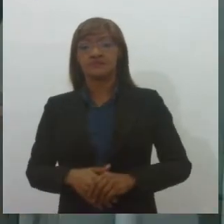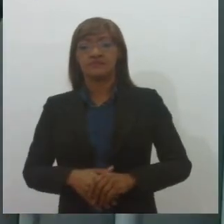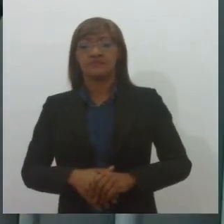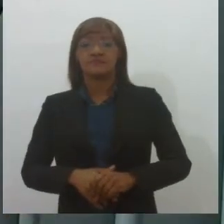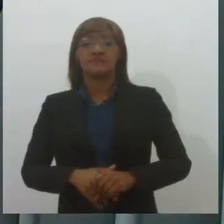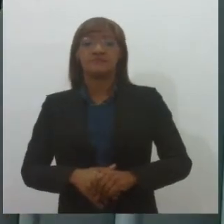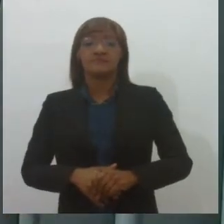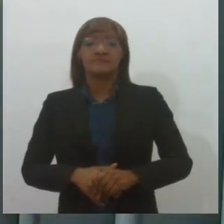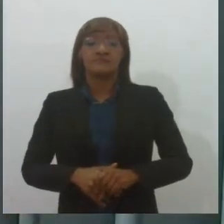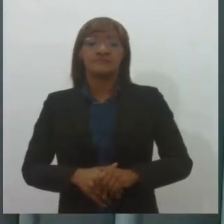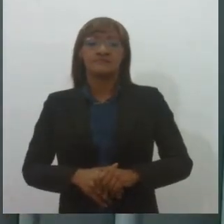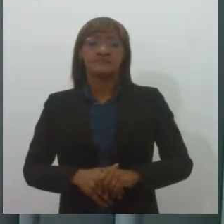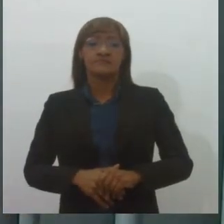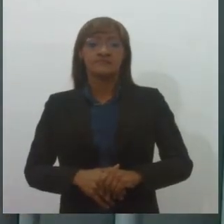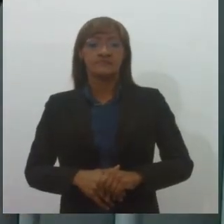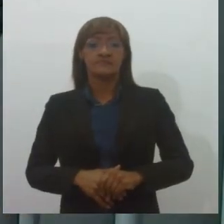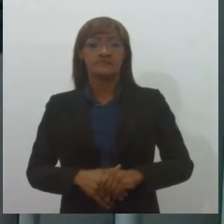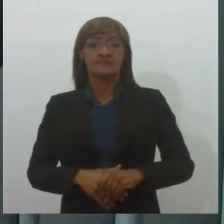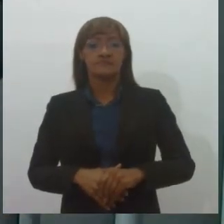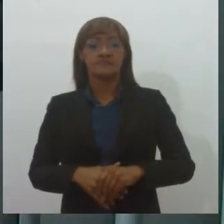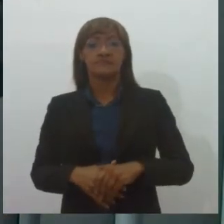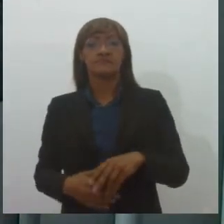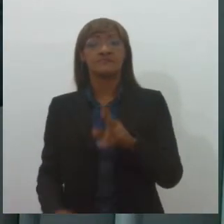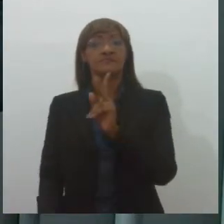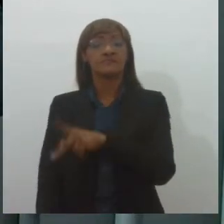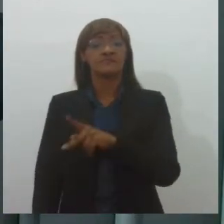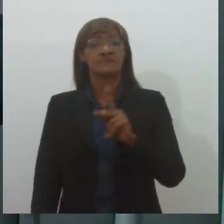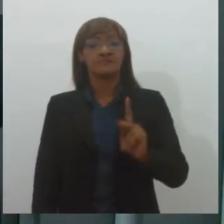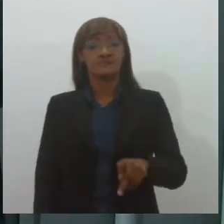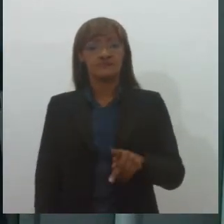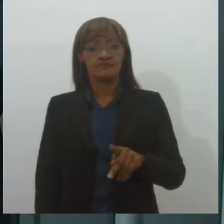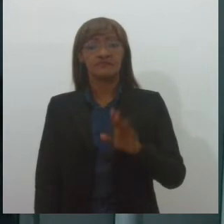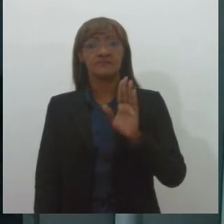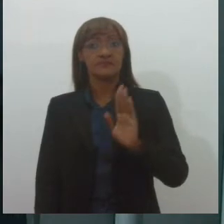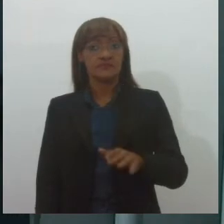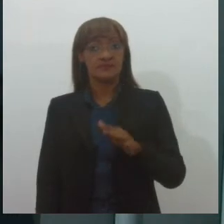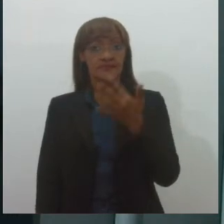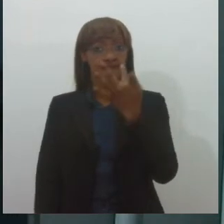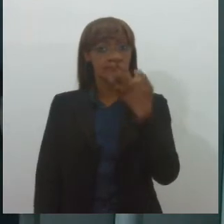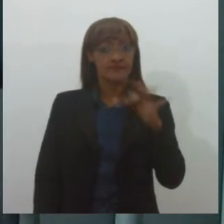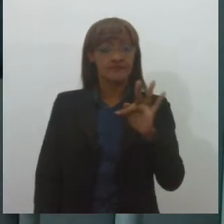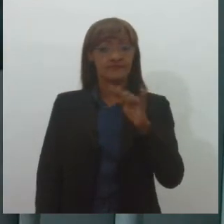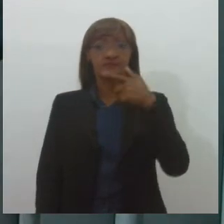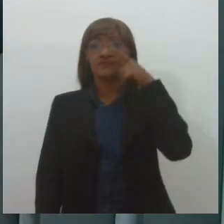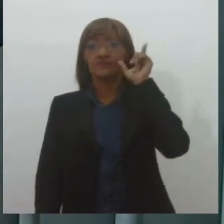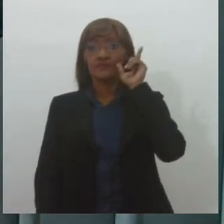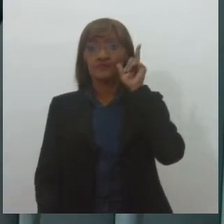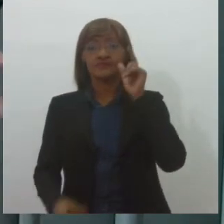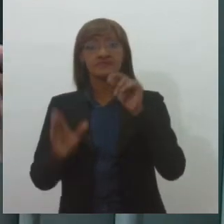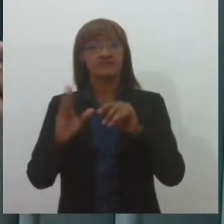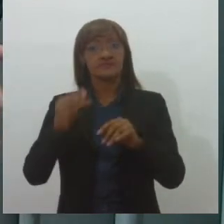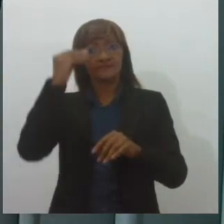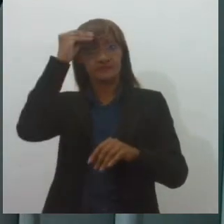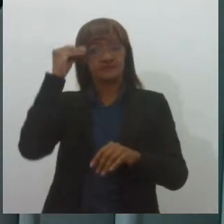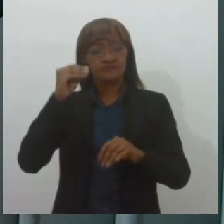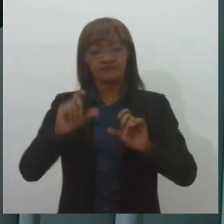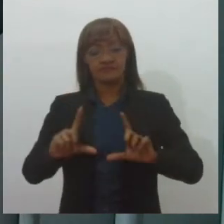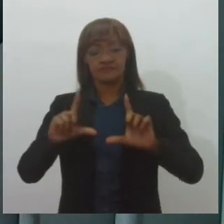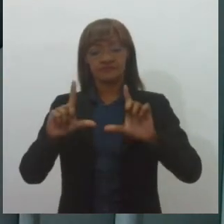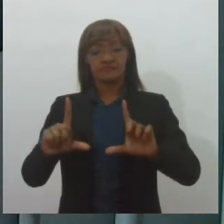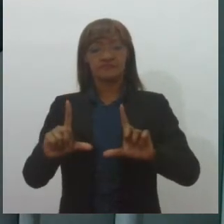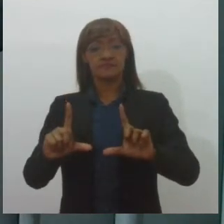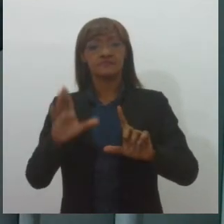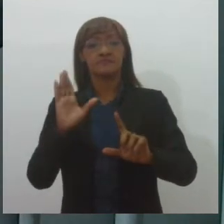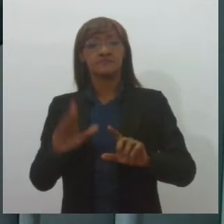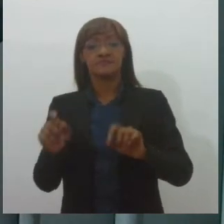e o professor francês Bernard Charlot recebeu ontem a cidadania sergipana a entrega do título